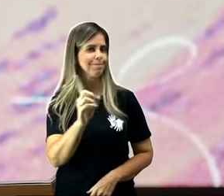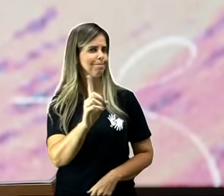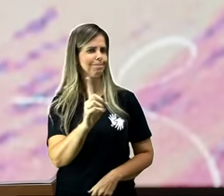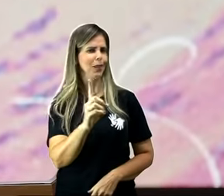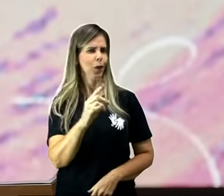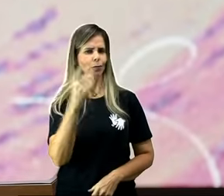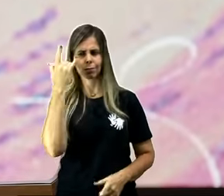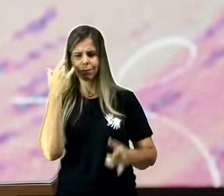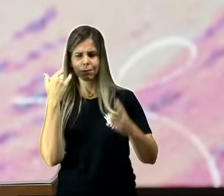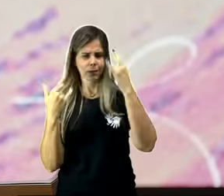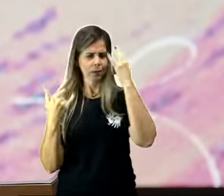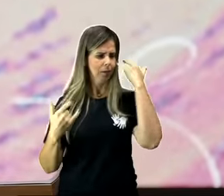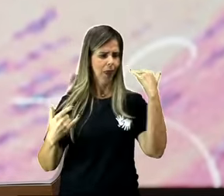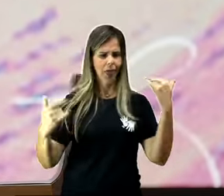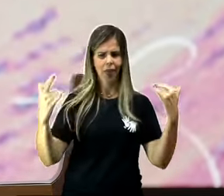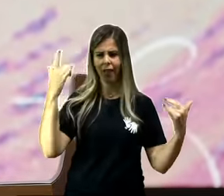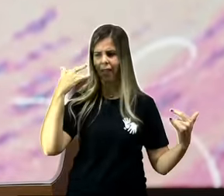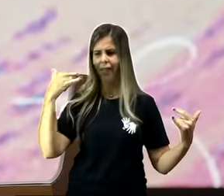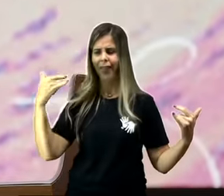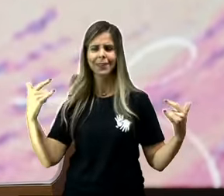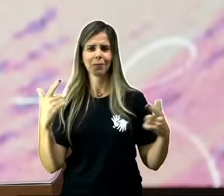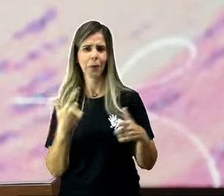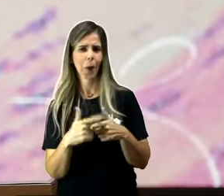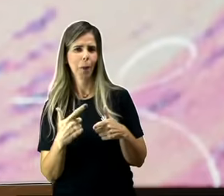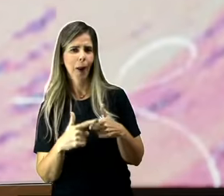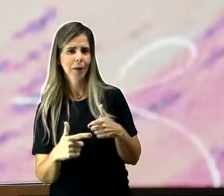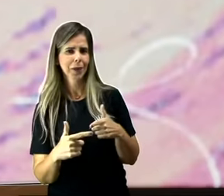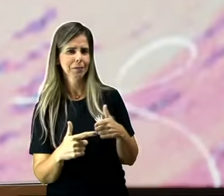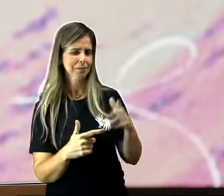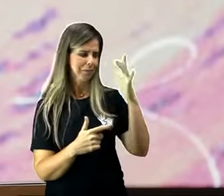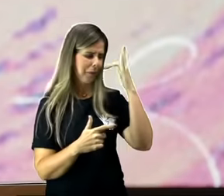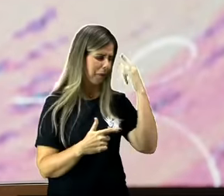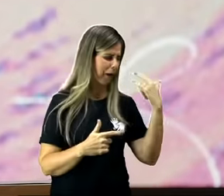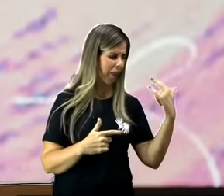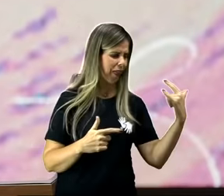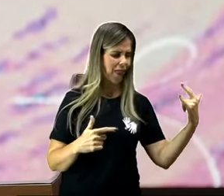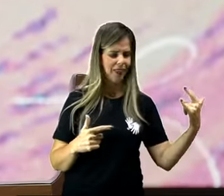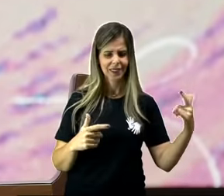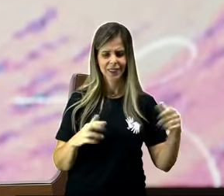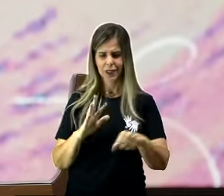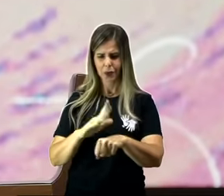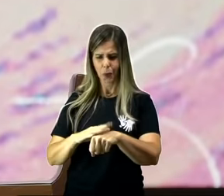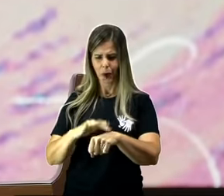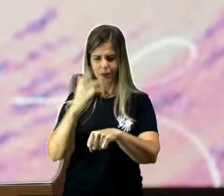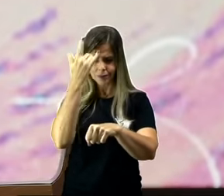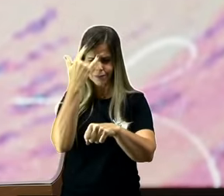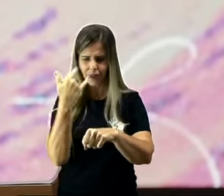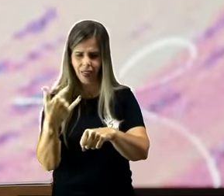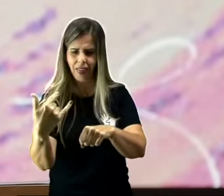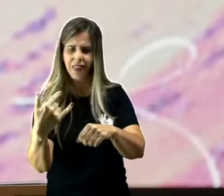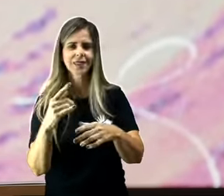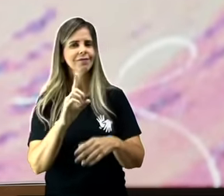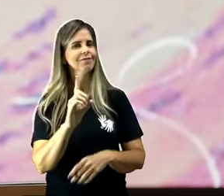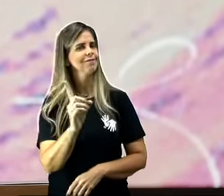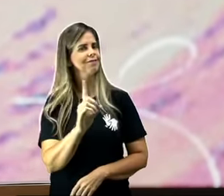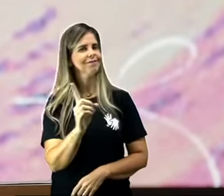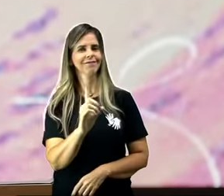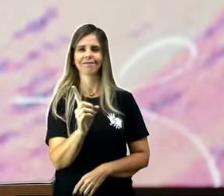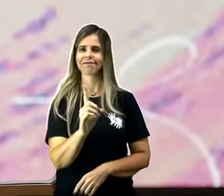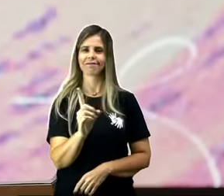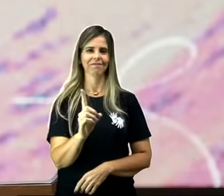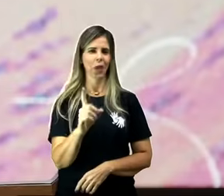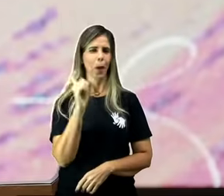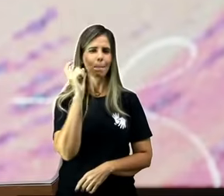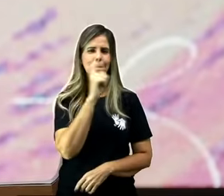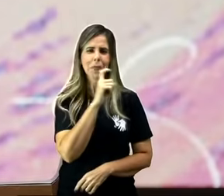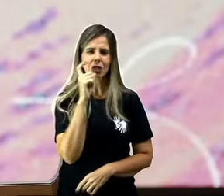distraia diante das tempestades. Não se culpe pelas guerras que você tem passado. Não deixe as mentiras